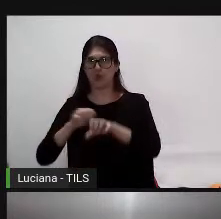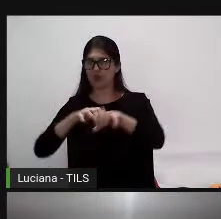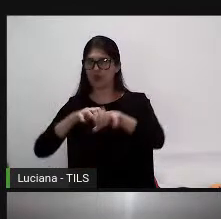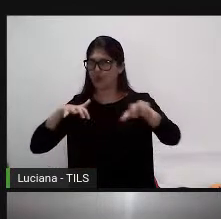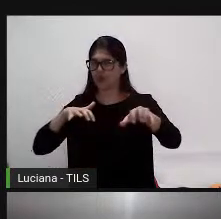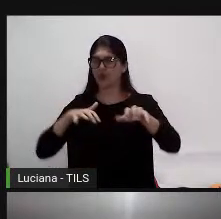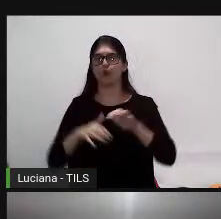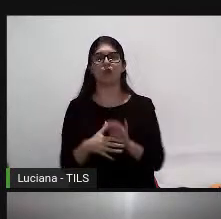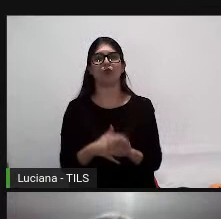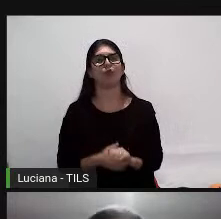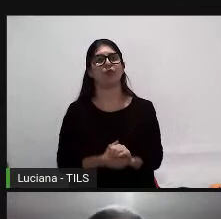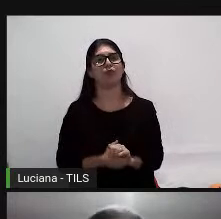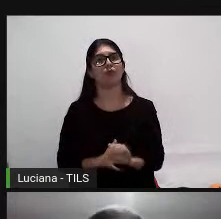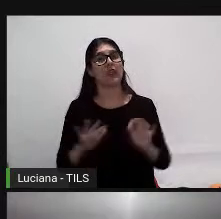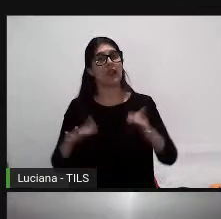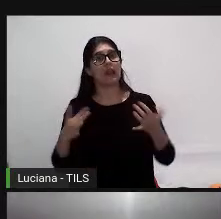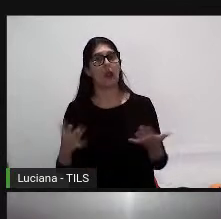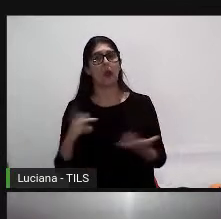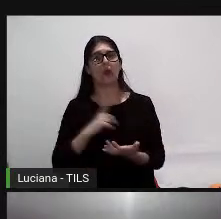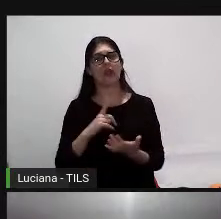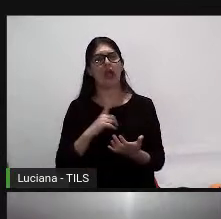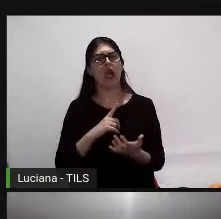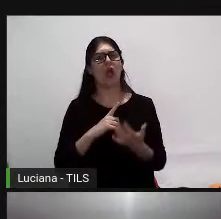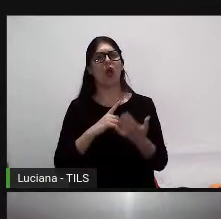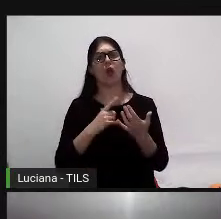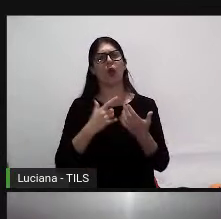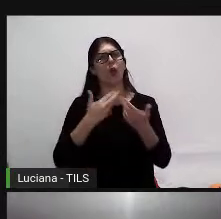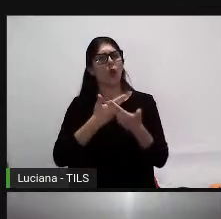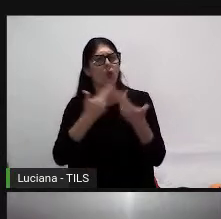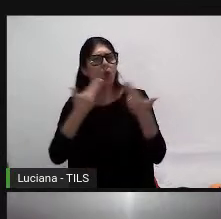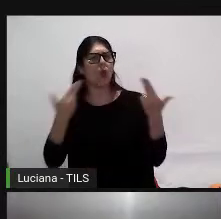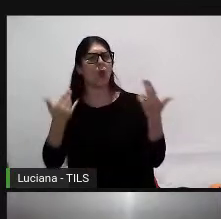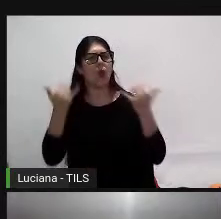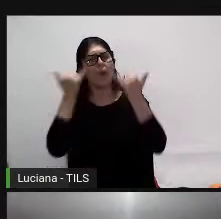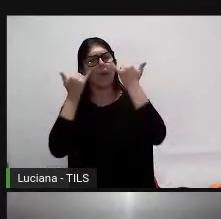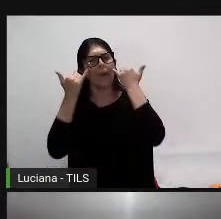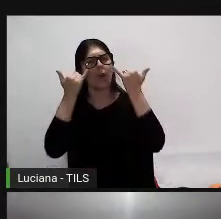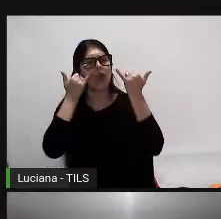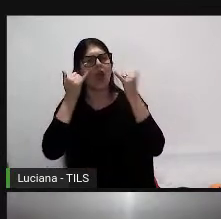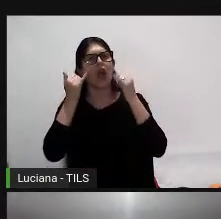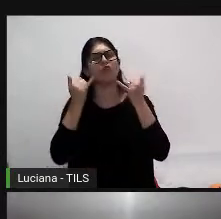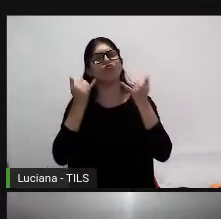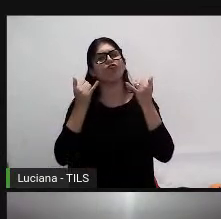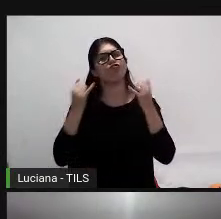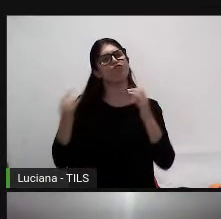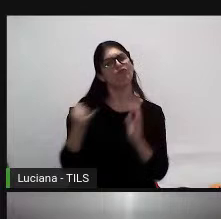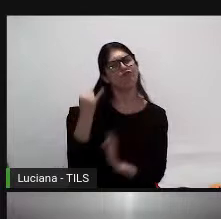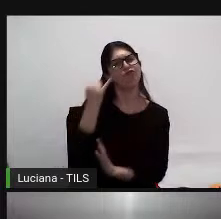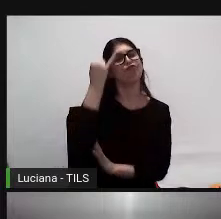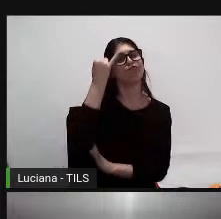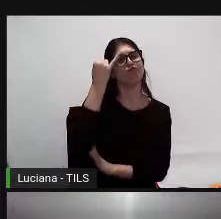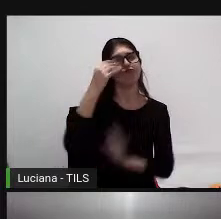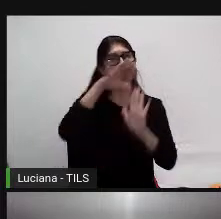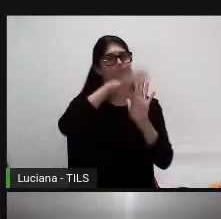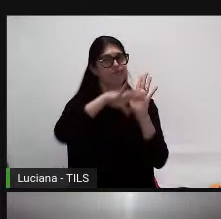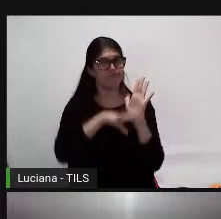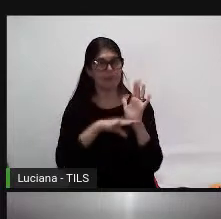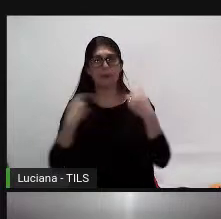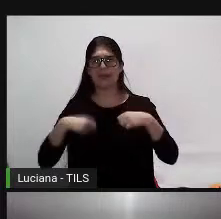aqui, algumas questões importantes, que para muitos já é sabido, mas vamos voltar a